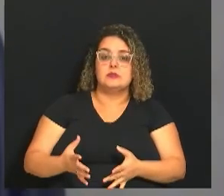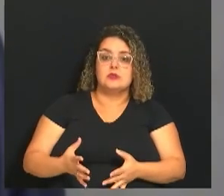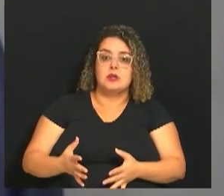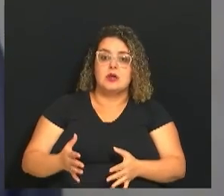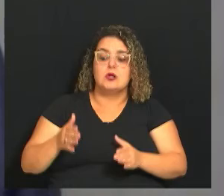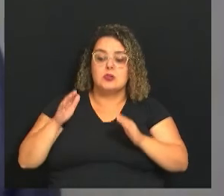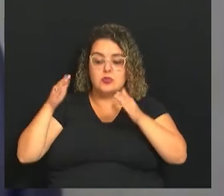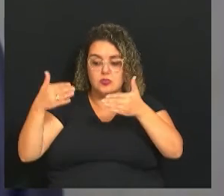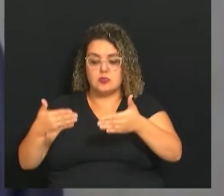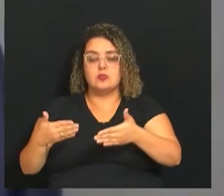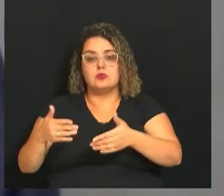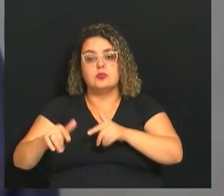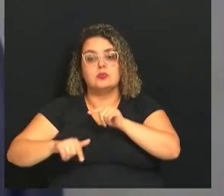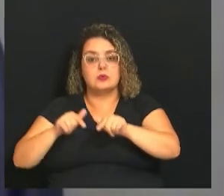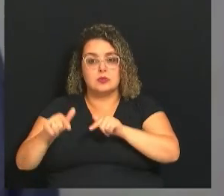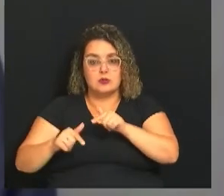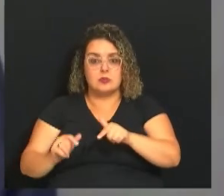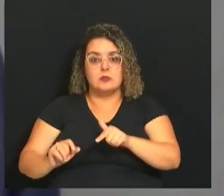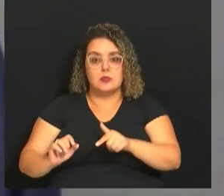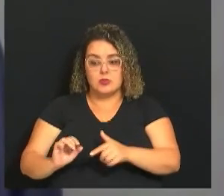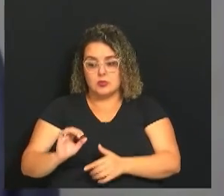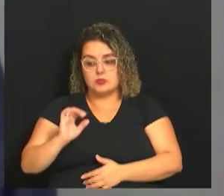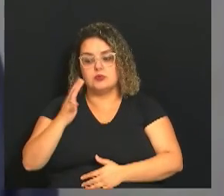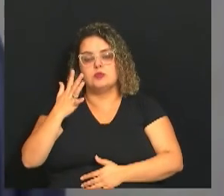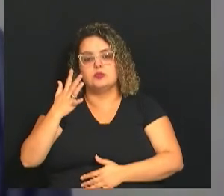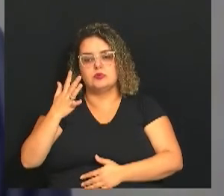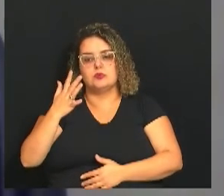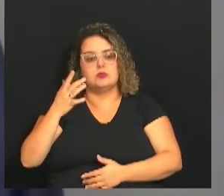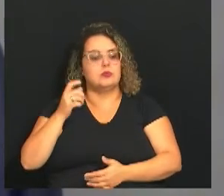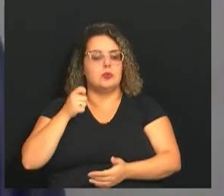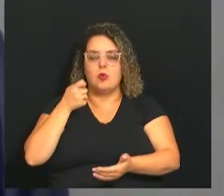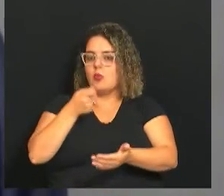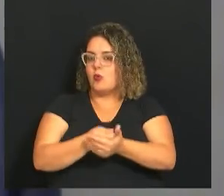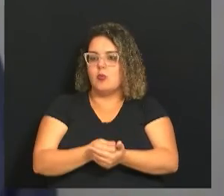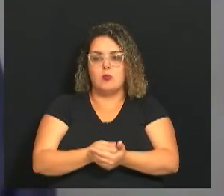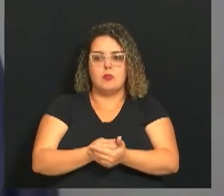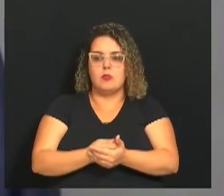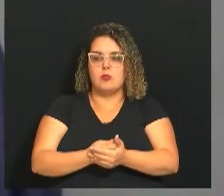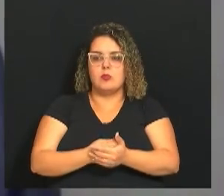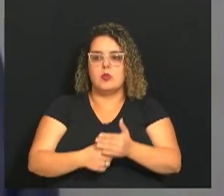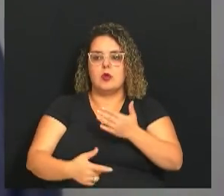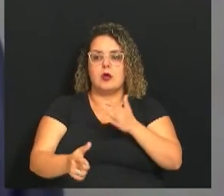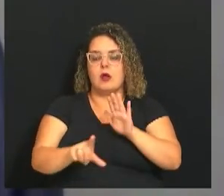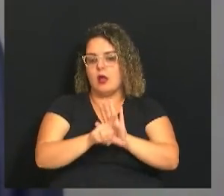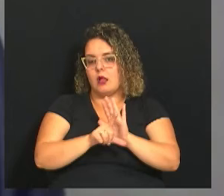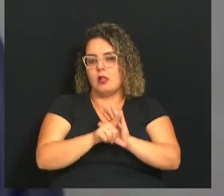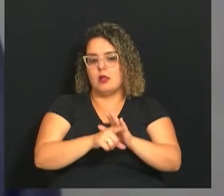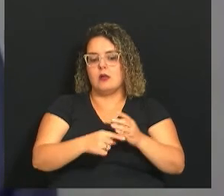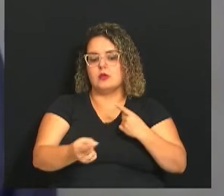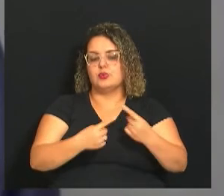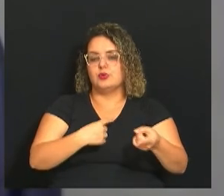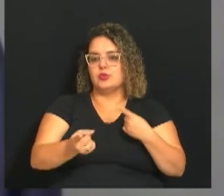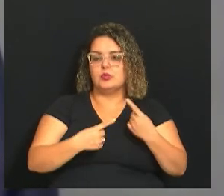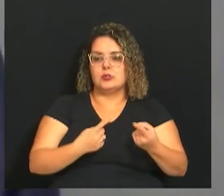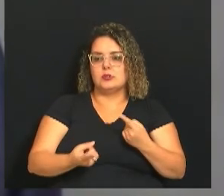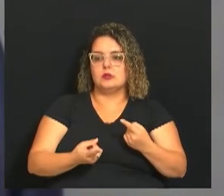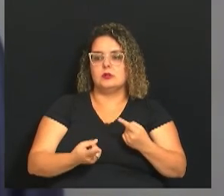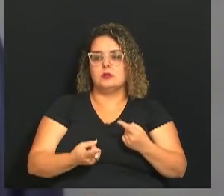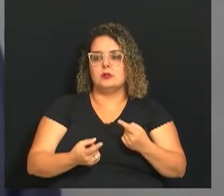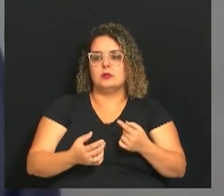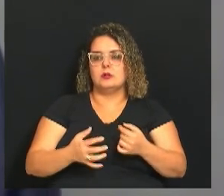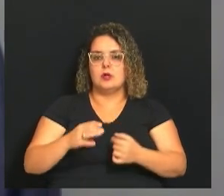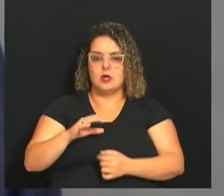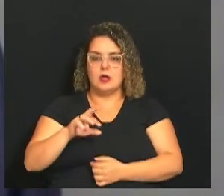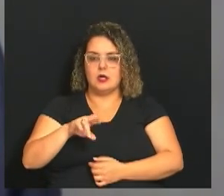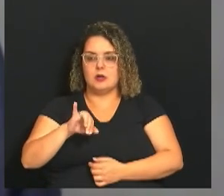funcionário descumpriu a legislação de trânsito e até a legislação criminal. A parte criminal não é a minha especialidade, mas